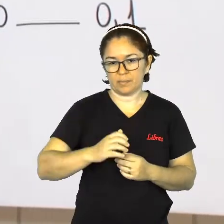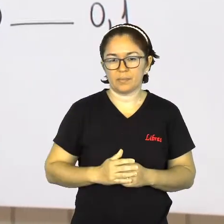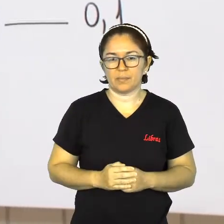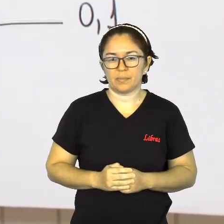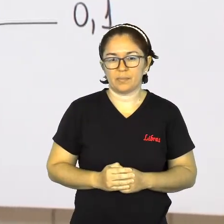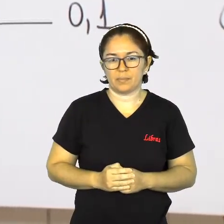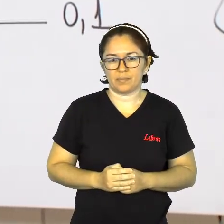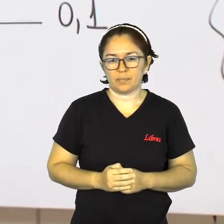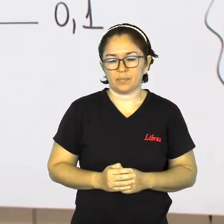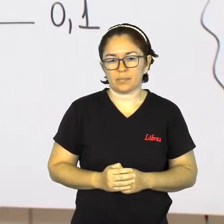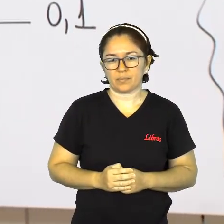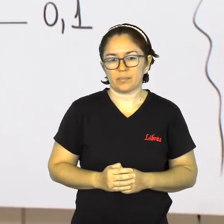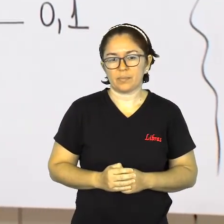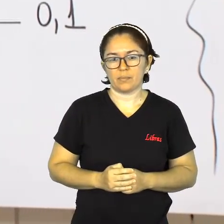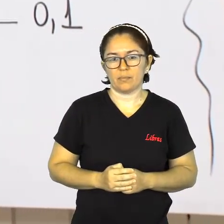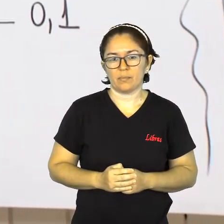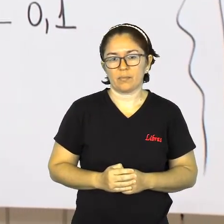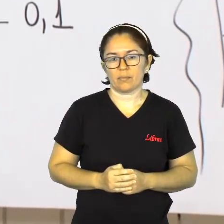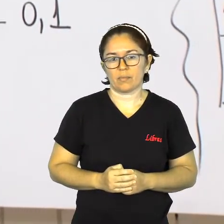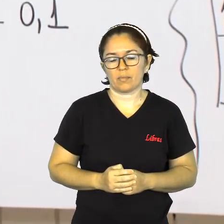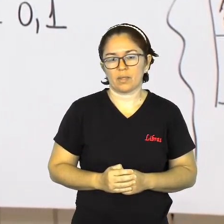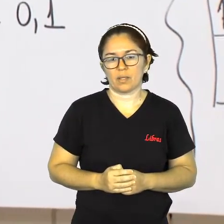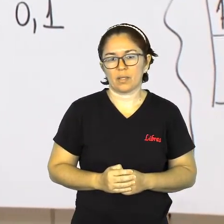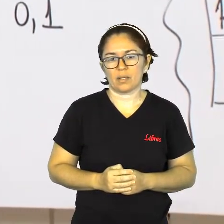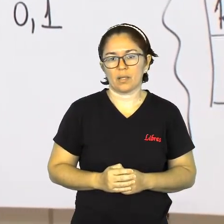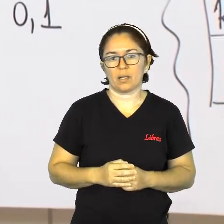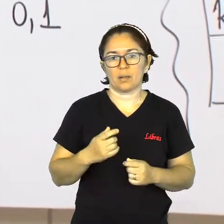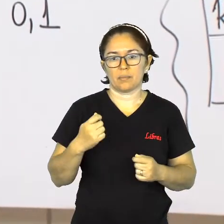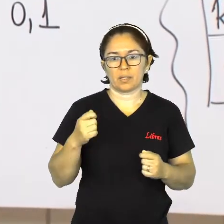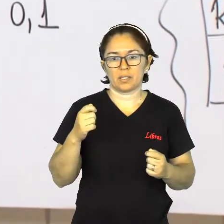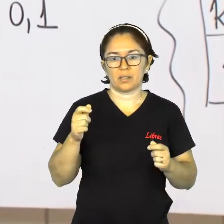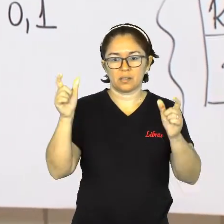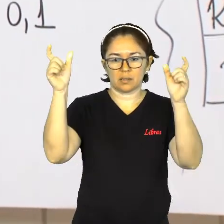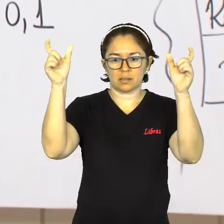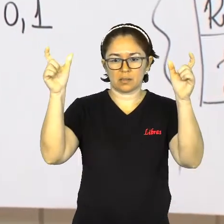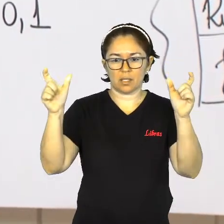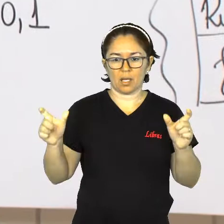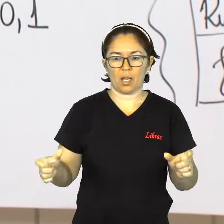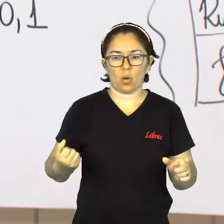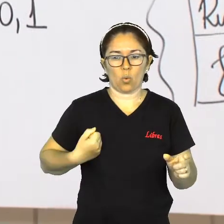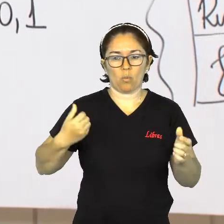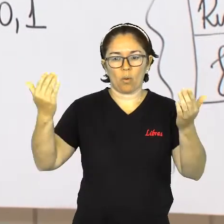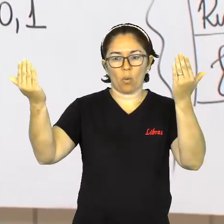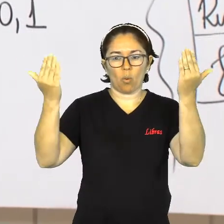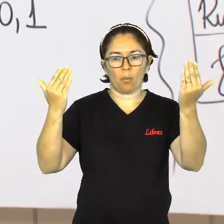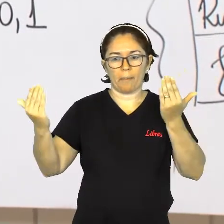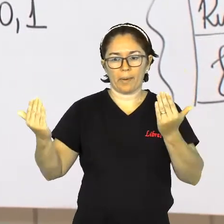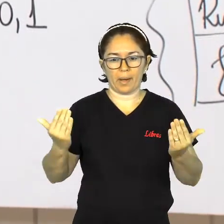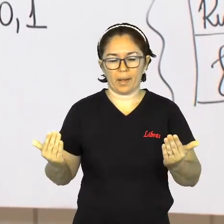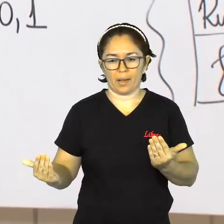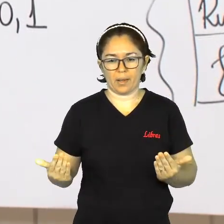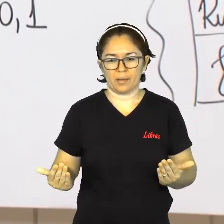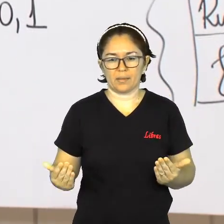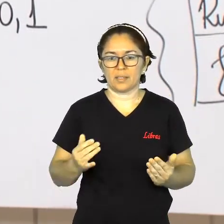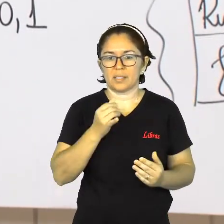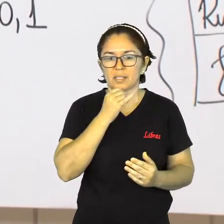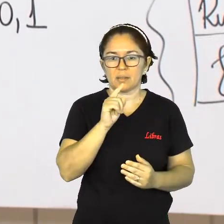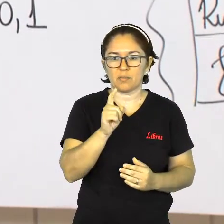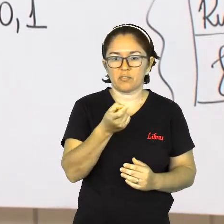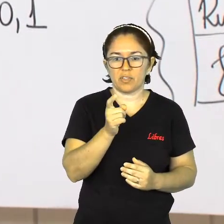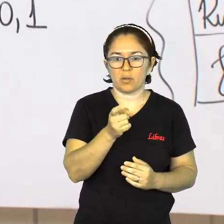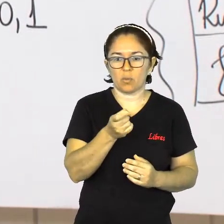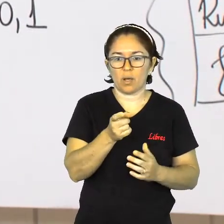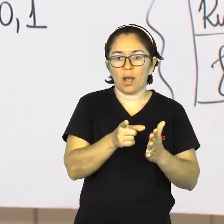eu verifique isso, eu tenho que comparar primeiro a parte inteira. Se eu comparo a parte inteira e